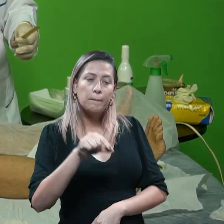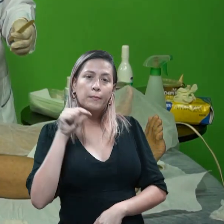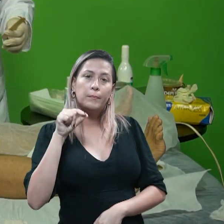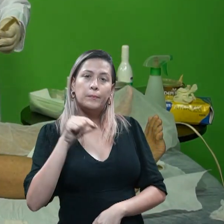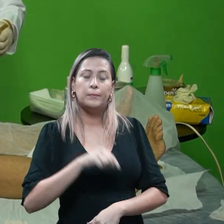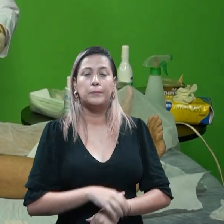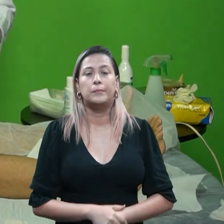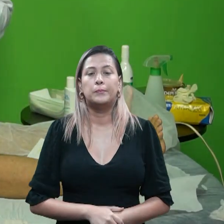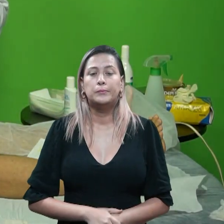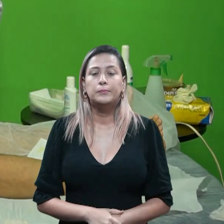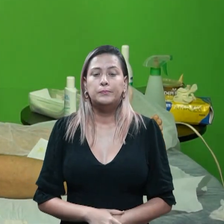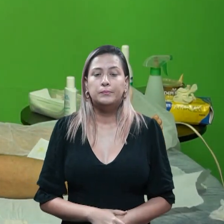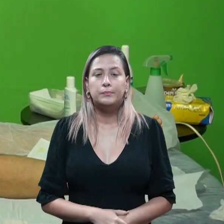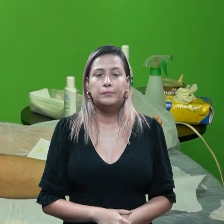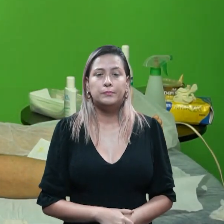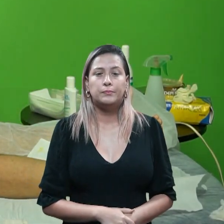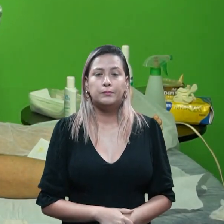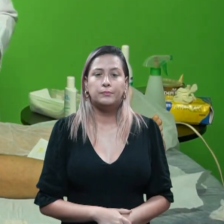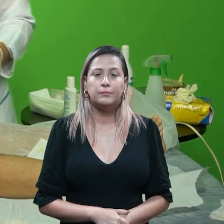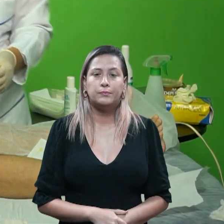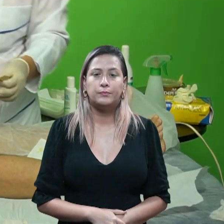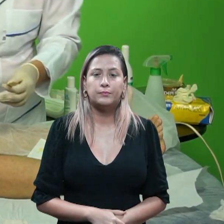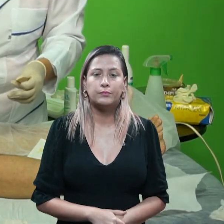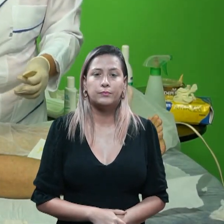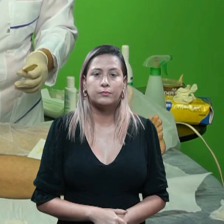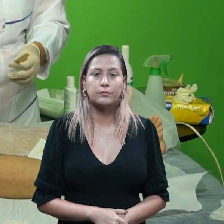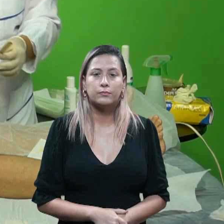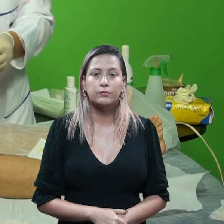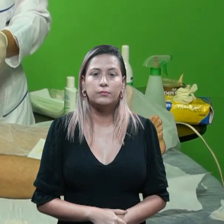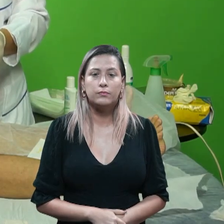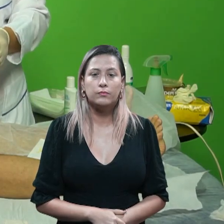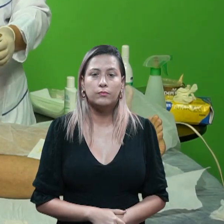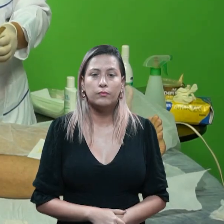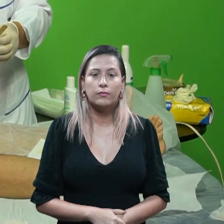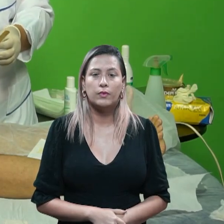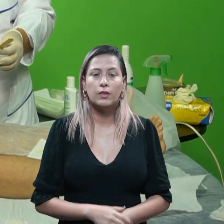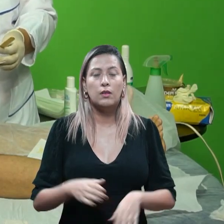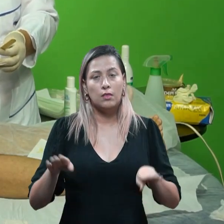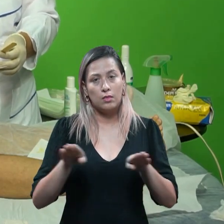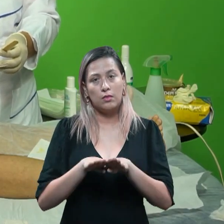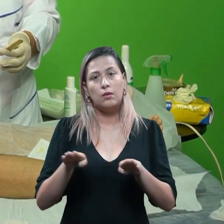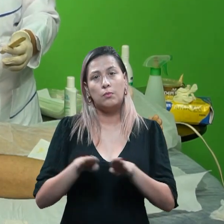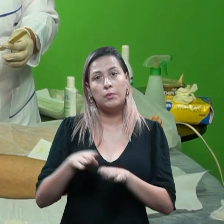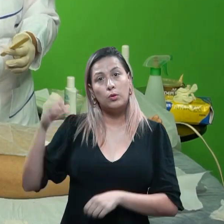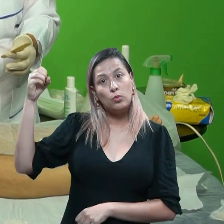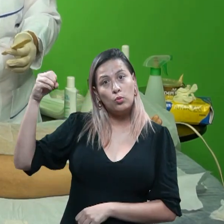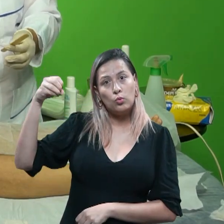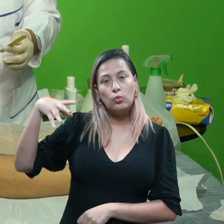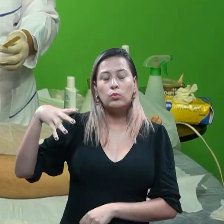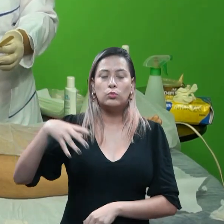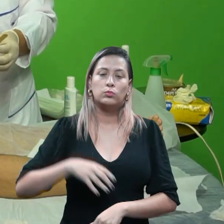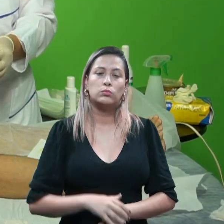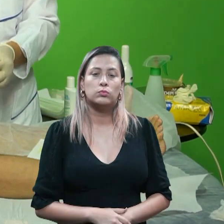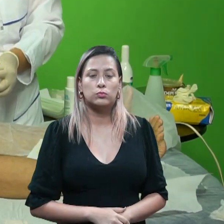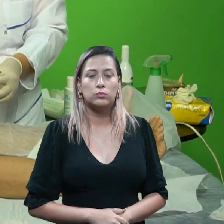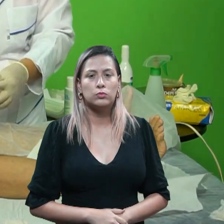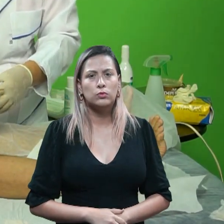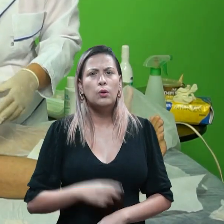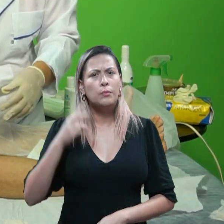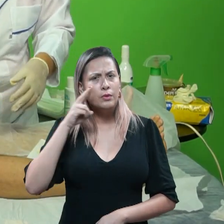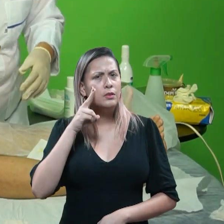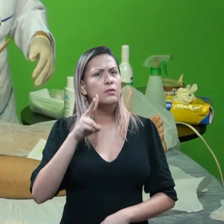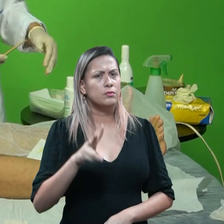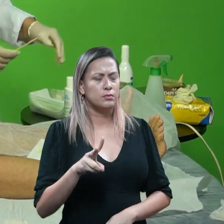pinça, pode fazer com luz intensa pulsada, assim como vocês